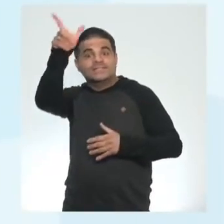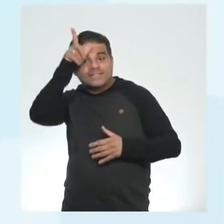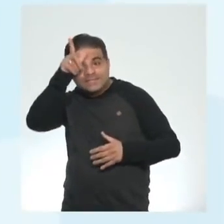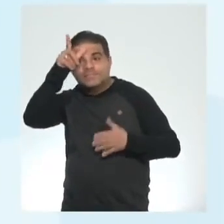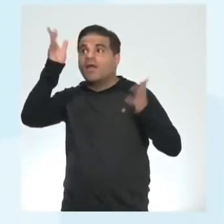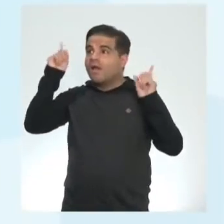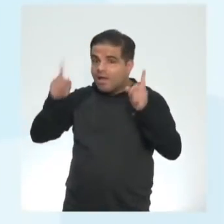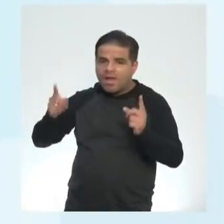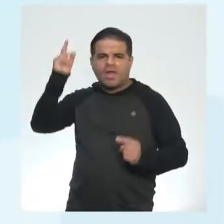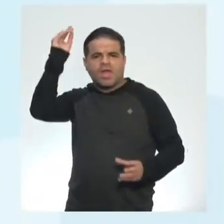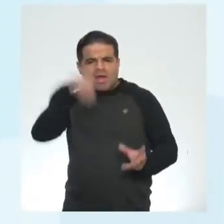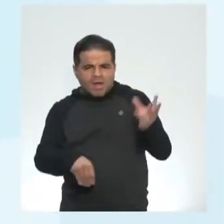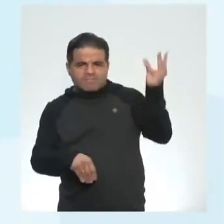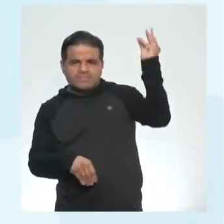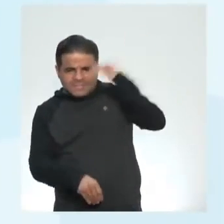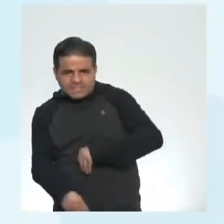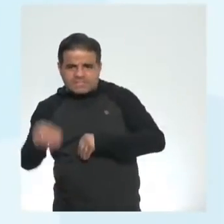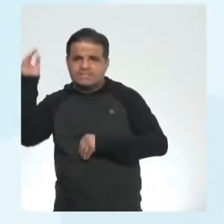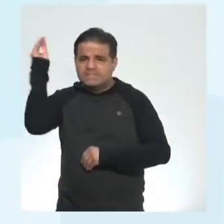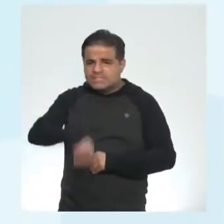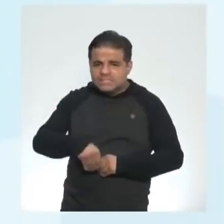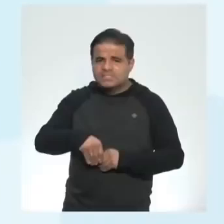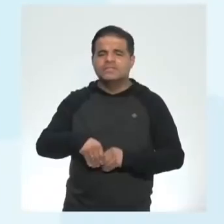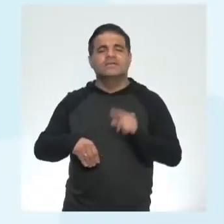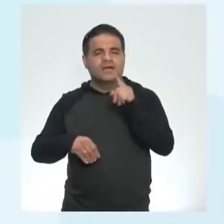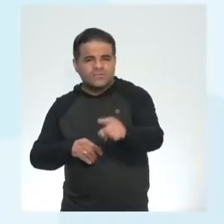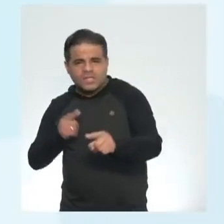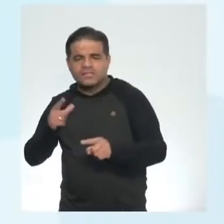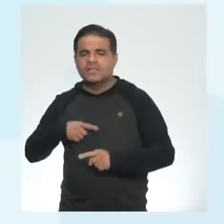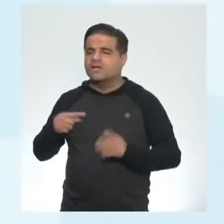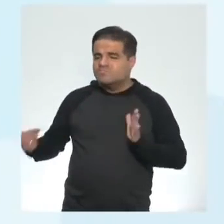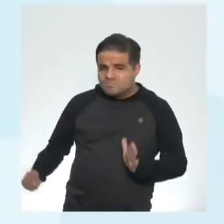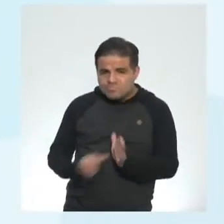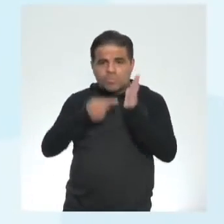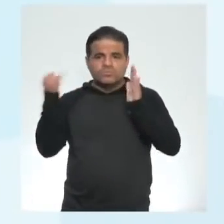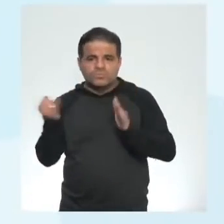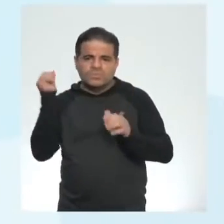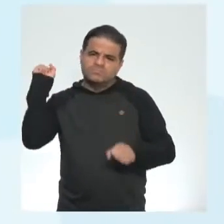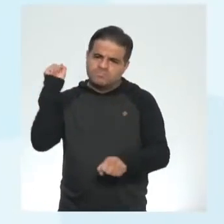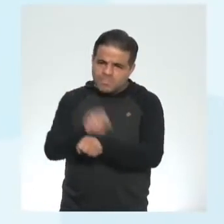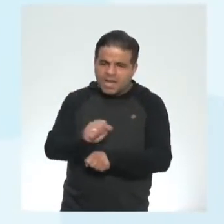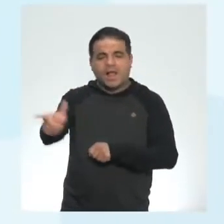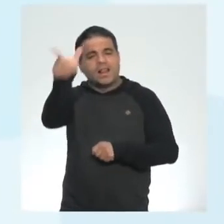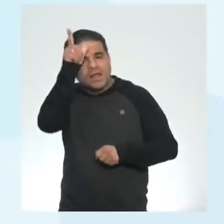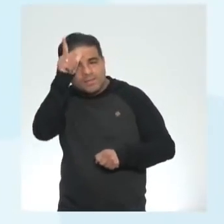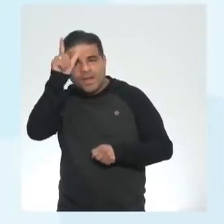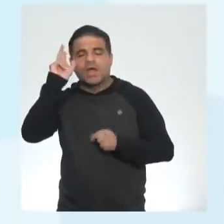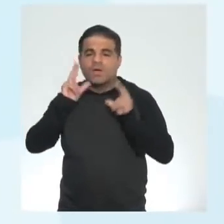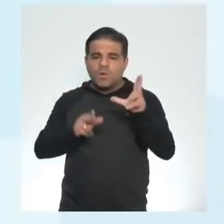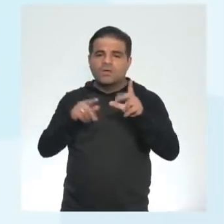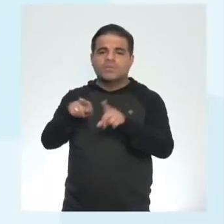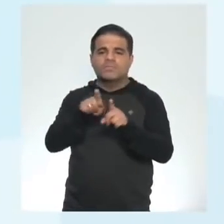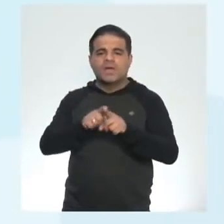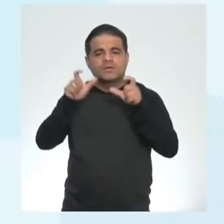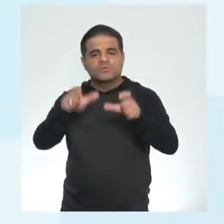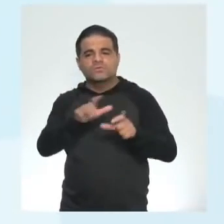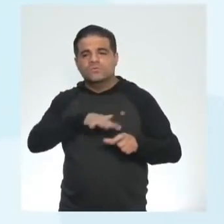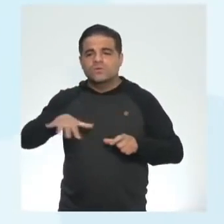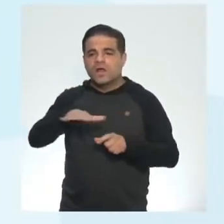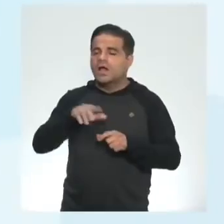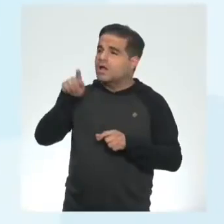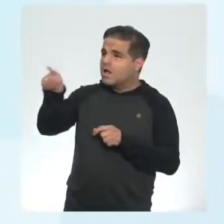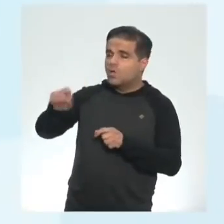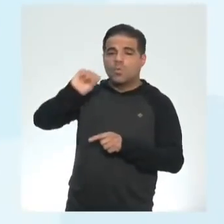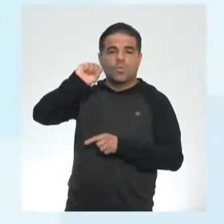que estão recuando. E aí você tem os pontos importantes de parada dos alemães, como também o lugar onde está aqui